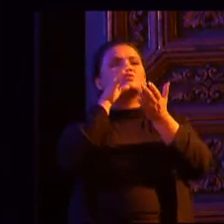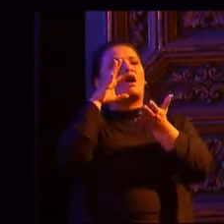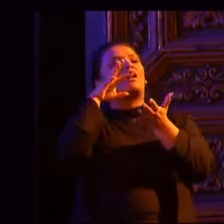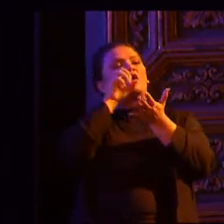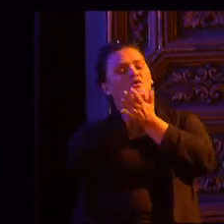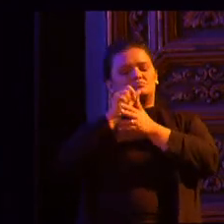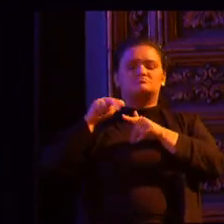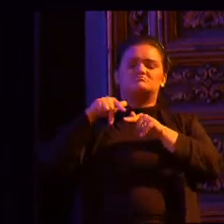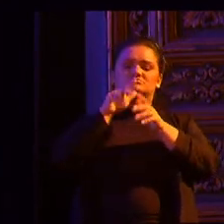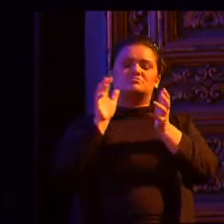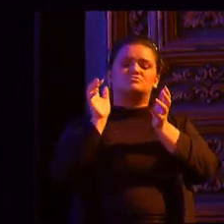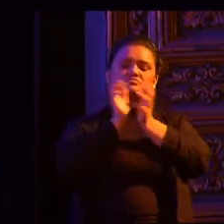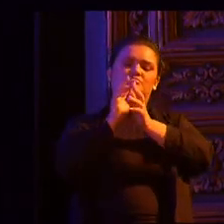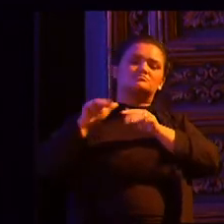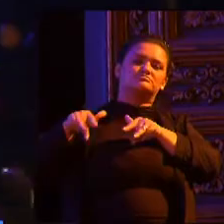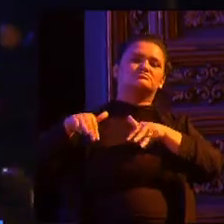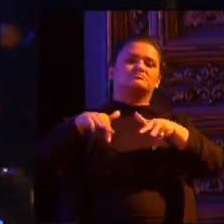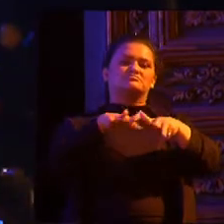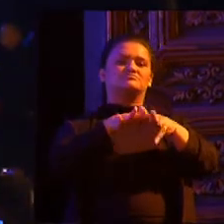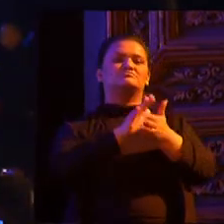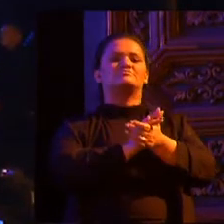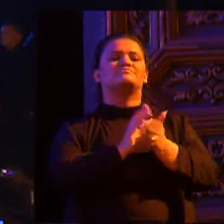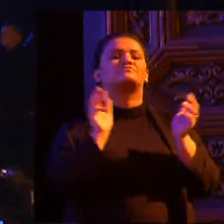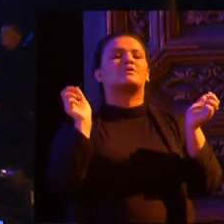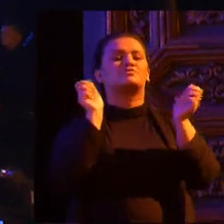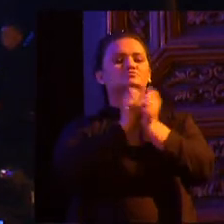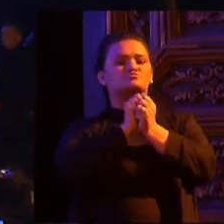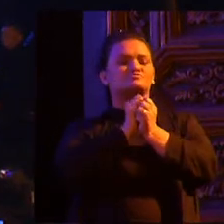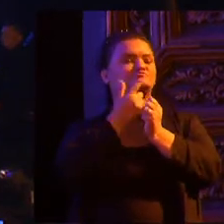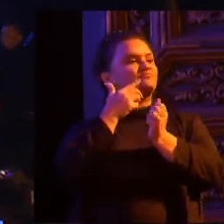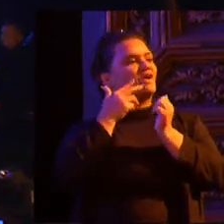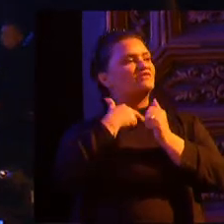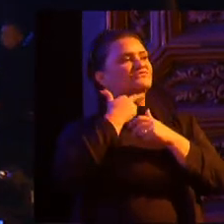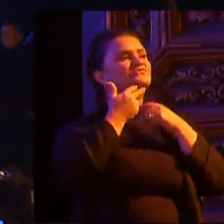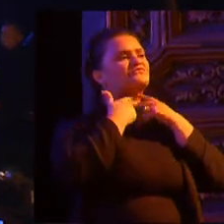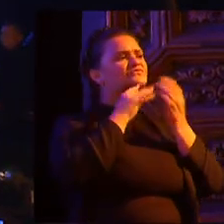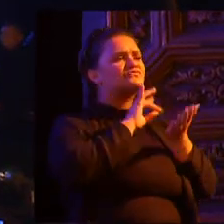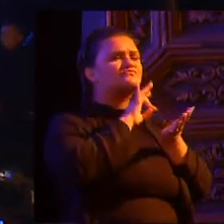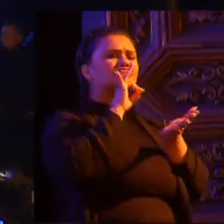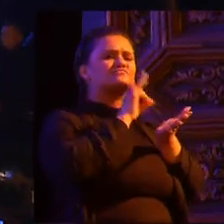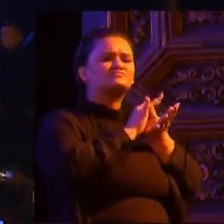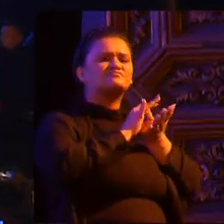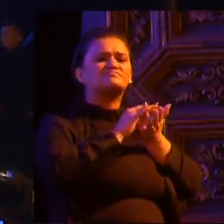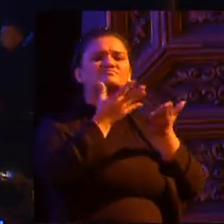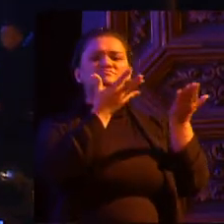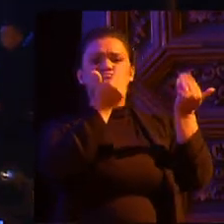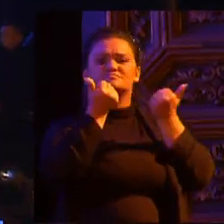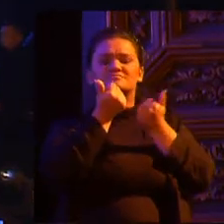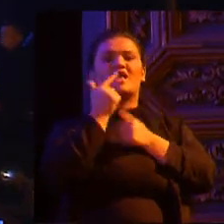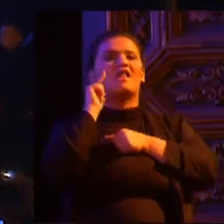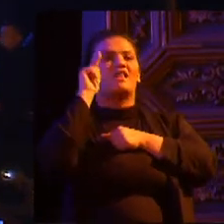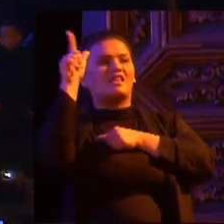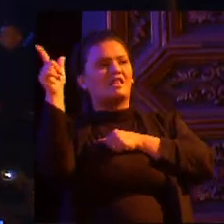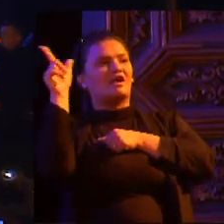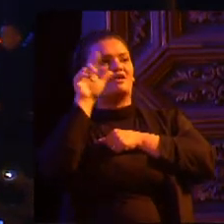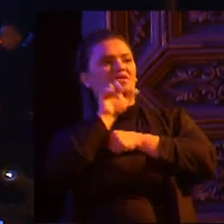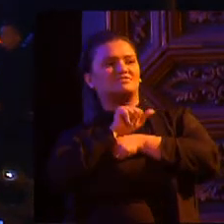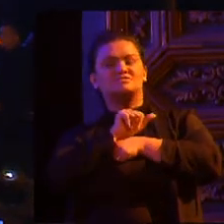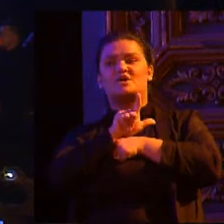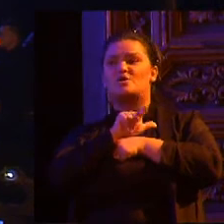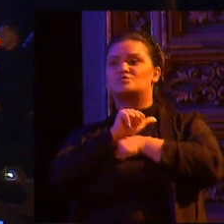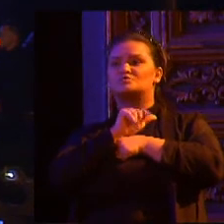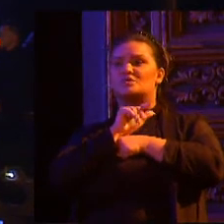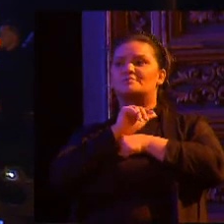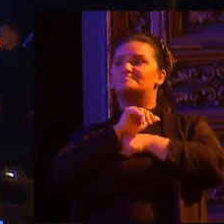caminhando coletivamente. Ouçamos as vozes originárias, com vocês diretamente de Alter do Chão para o Mundo,